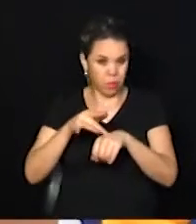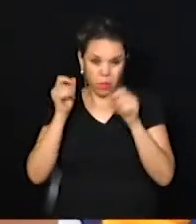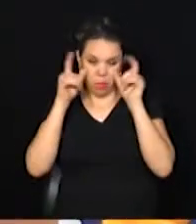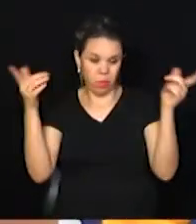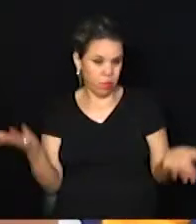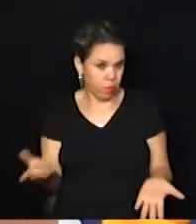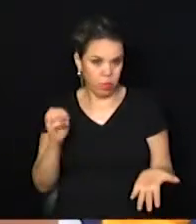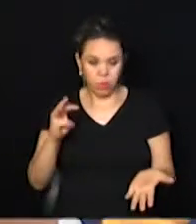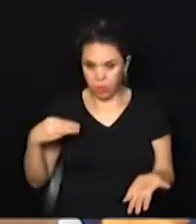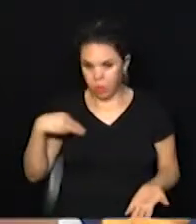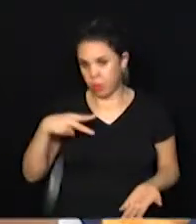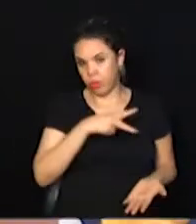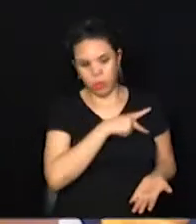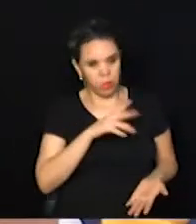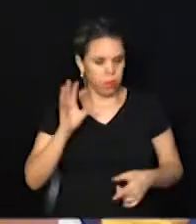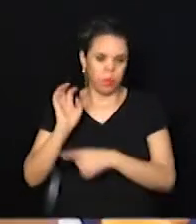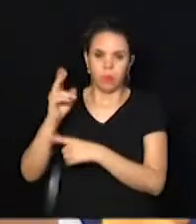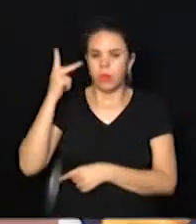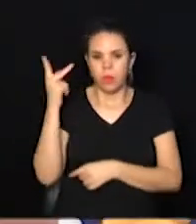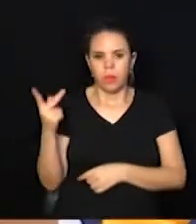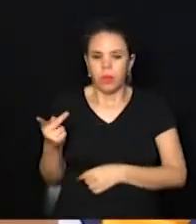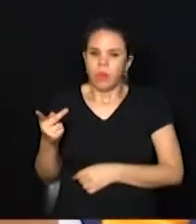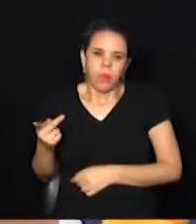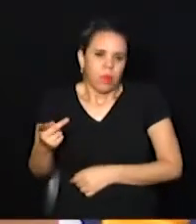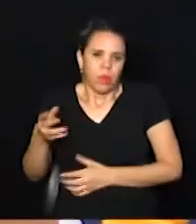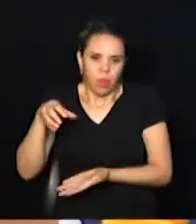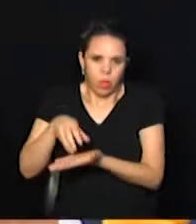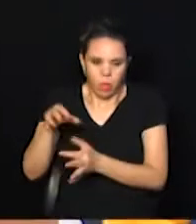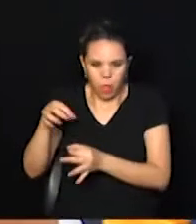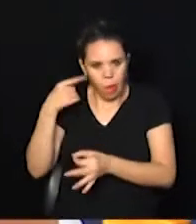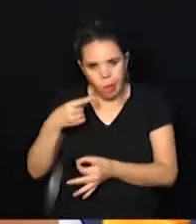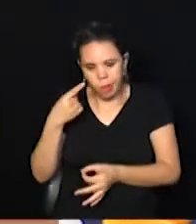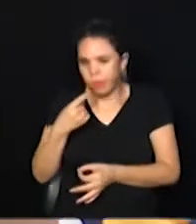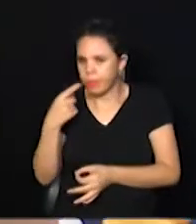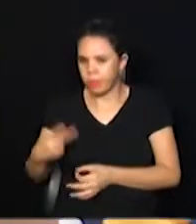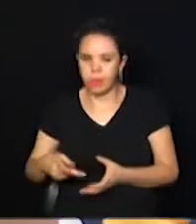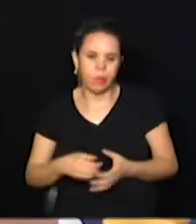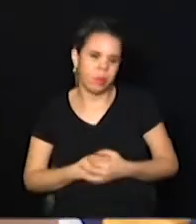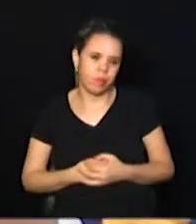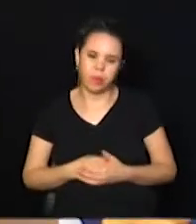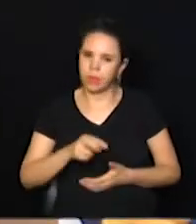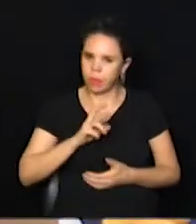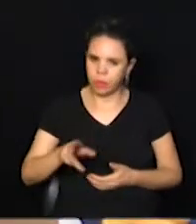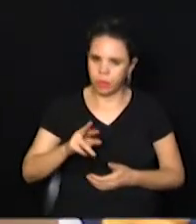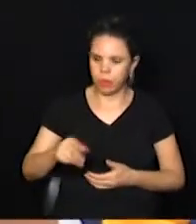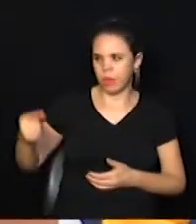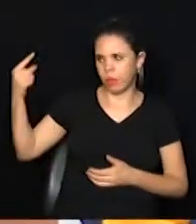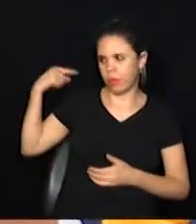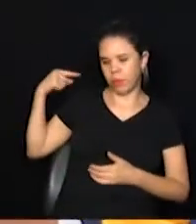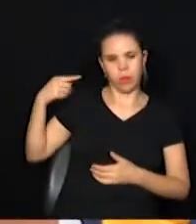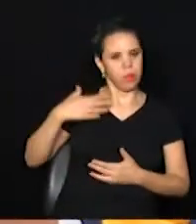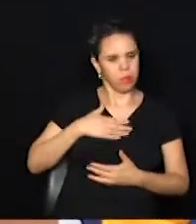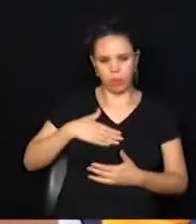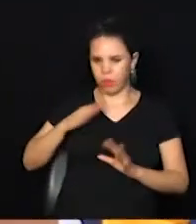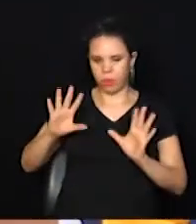Se o Ministério Público do Estado de São Paulo, através da promotoria aqui de Campinas, não era simpático